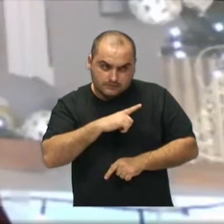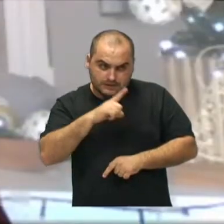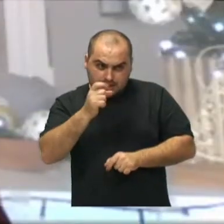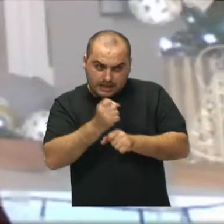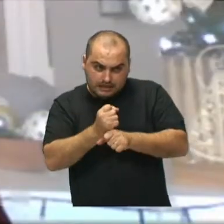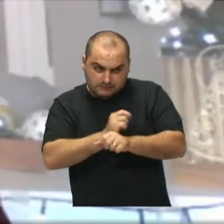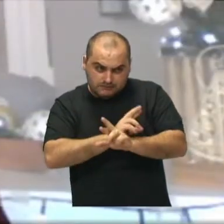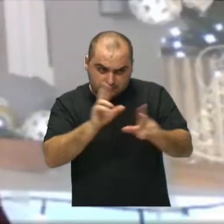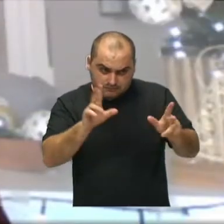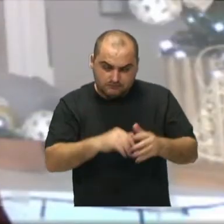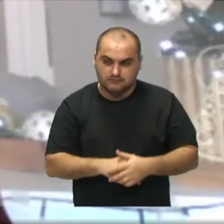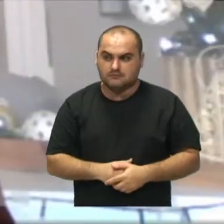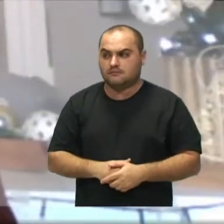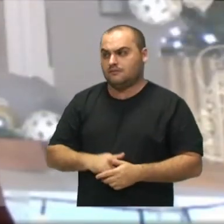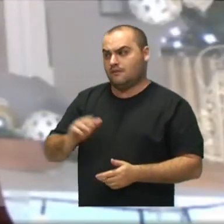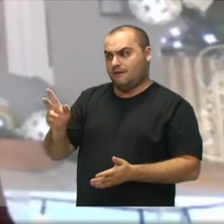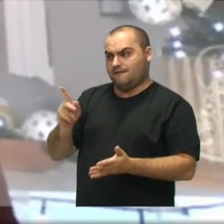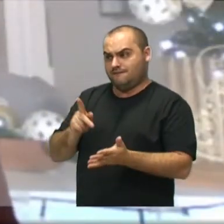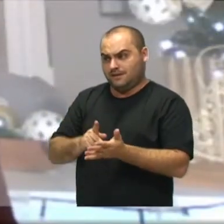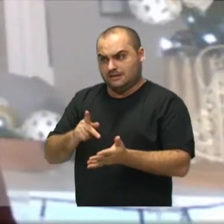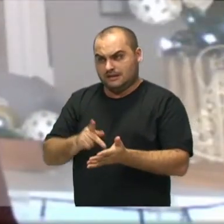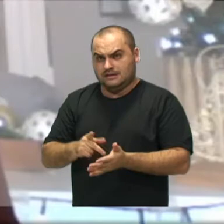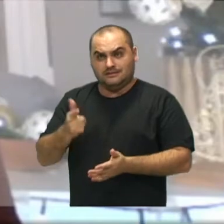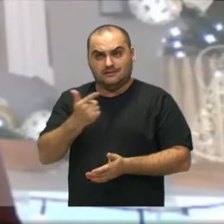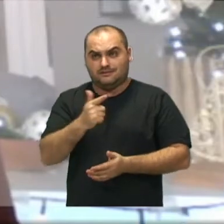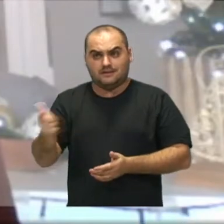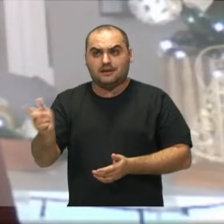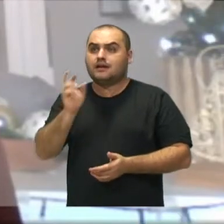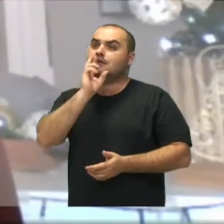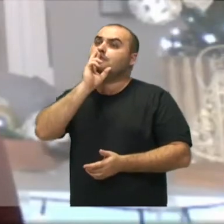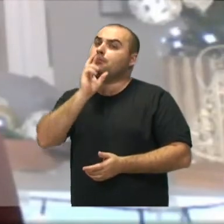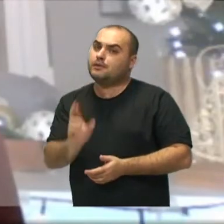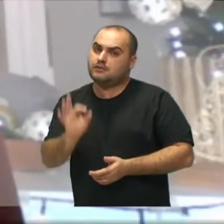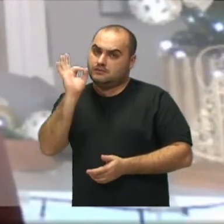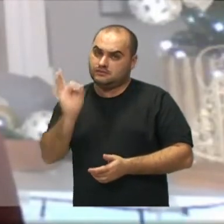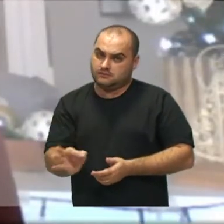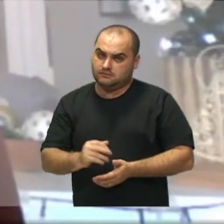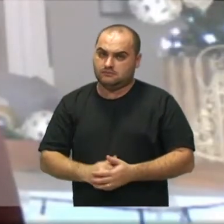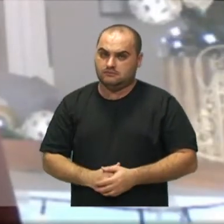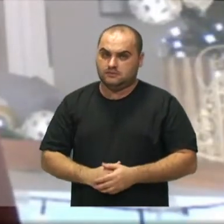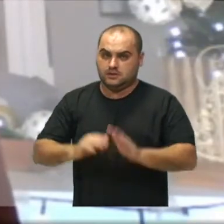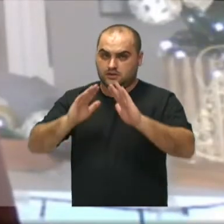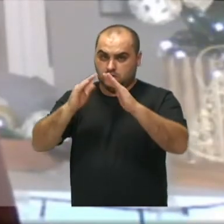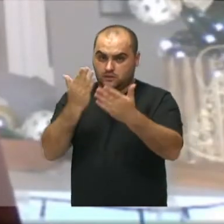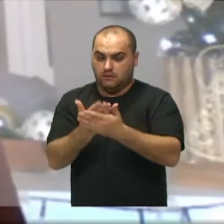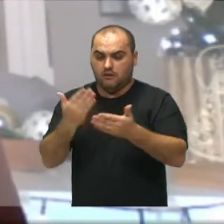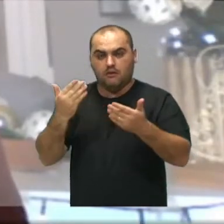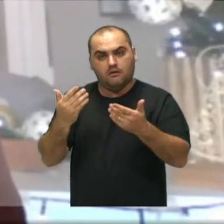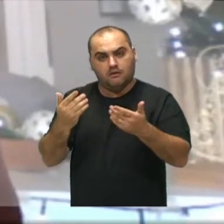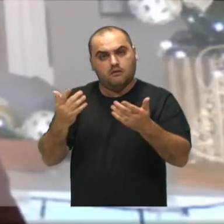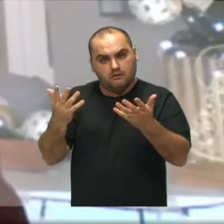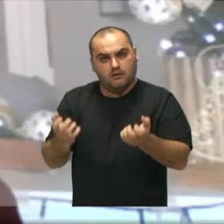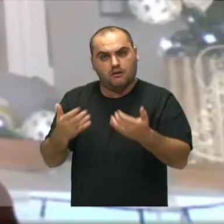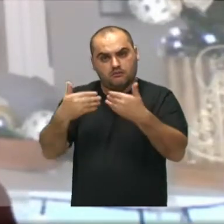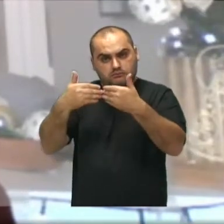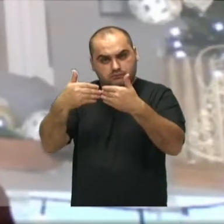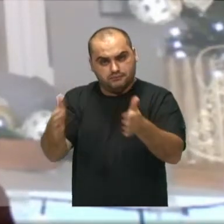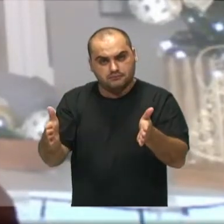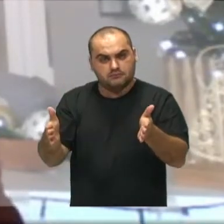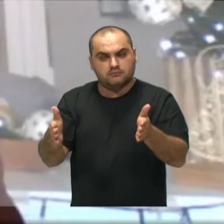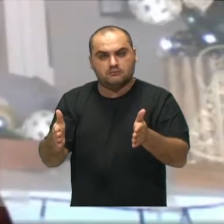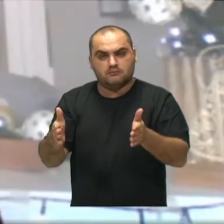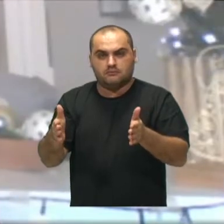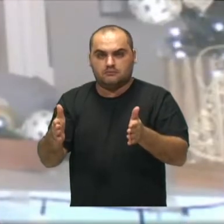não se chegou a um consenso, tá? As escolas preferem abrir. Lógico, né? Elas querem se manter,